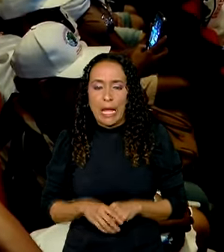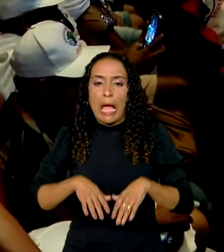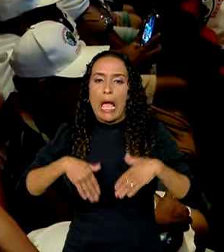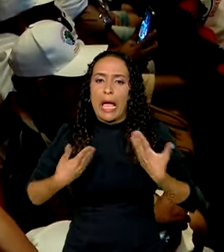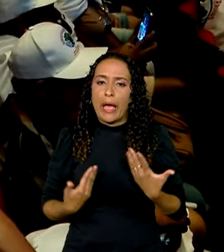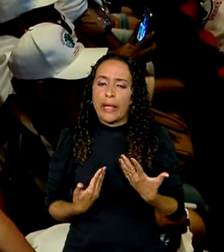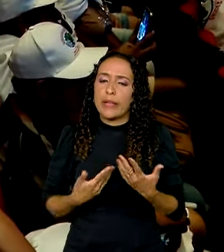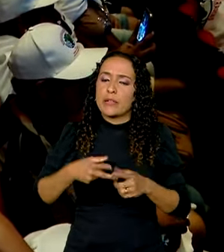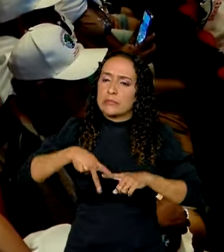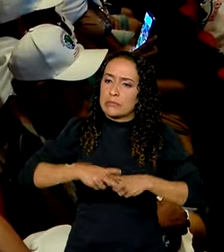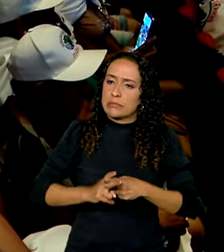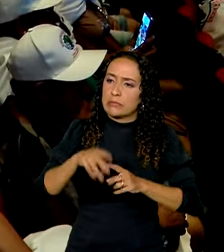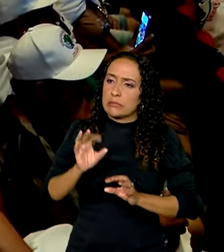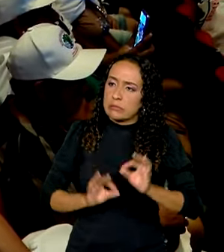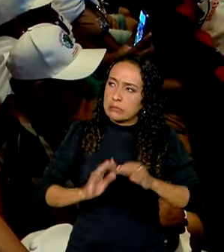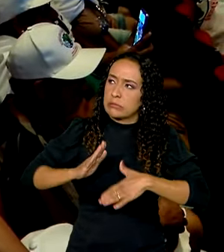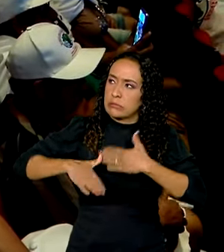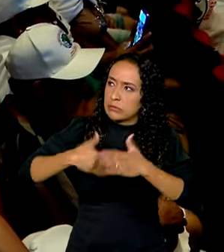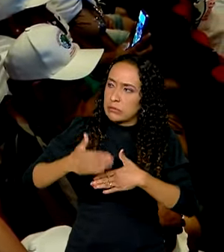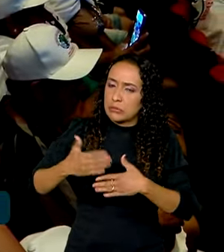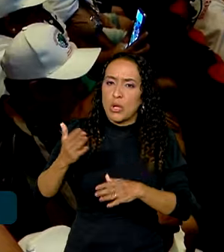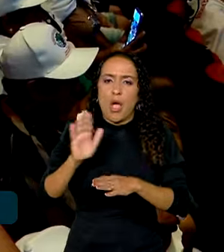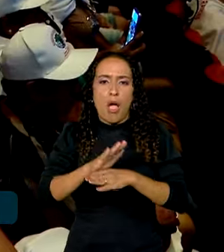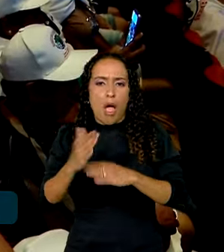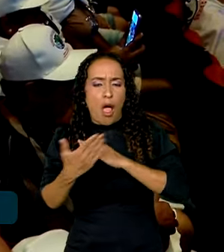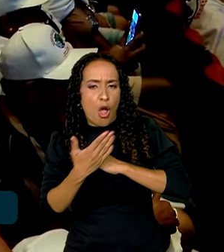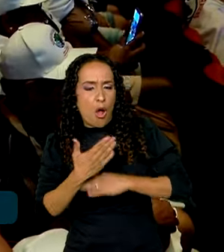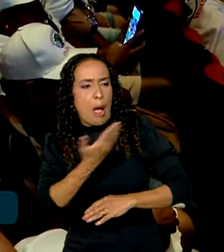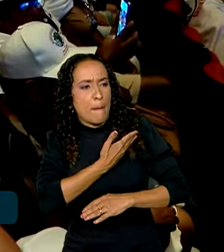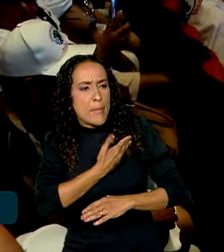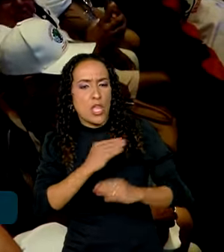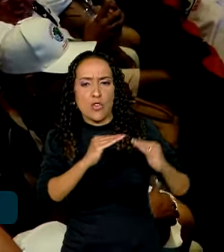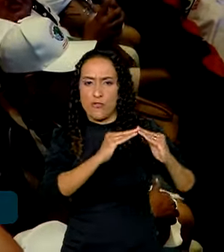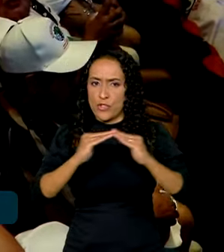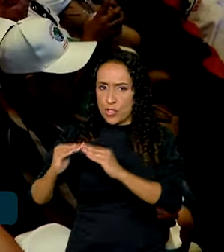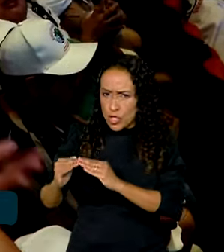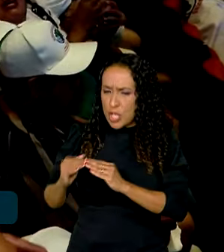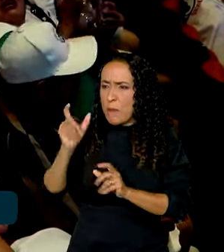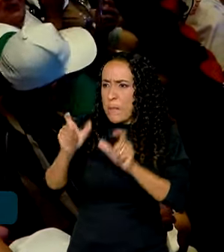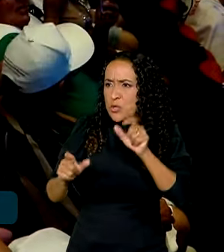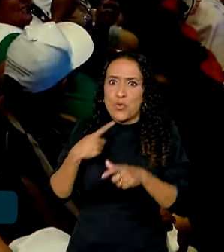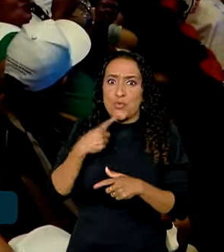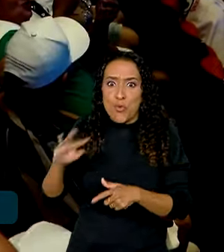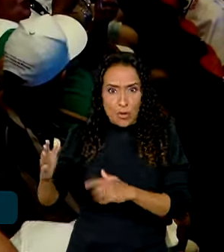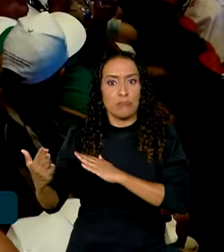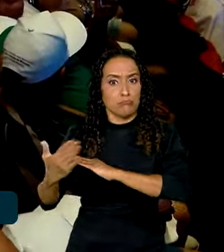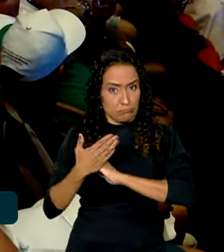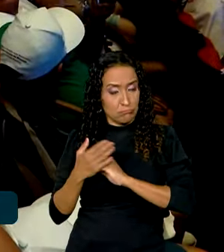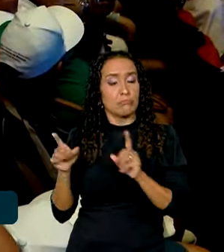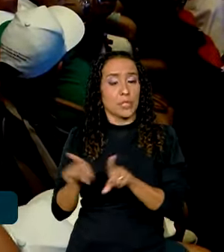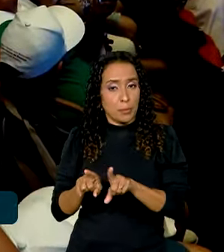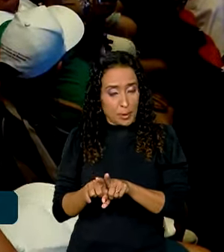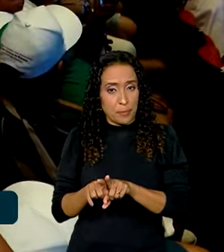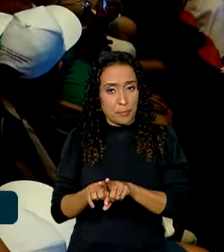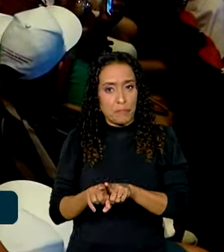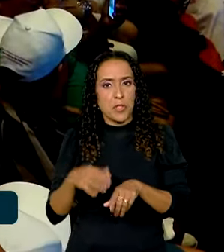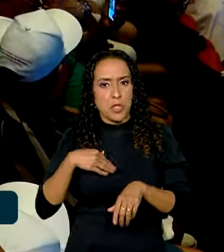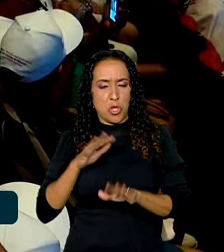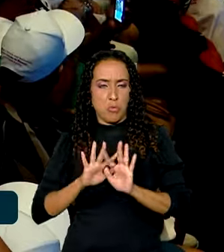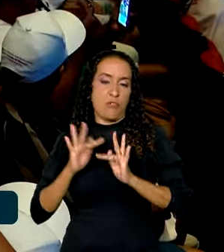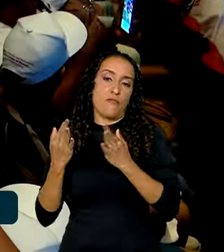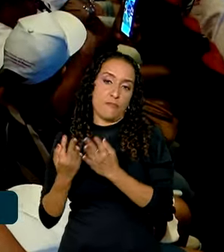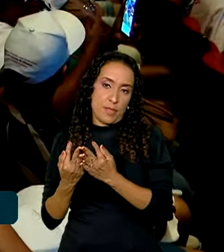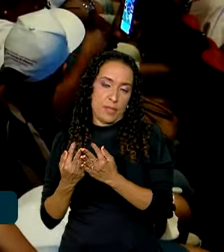me recuperando com a ajuda de amigo, ajuda de vizinhos, né? Pessoas que eu nem conhecia, ajudou nós, eu e a minha